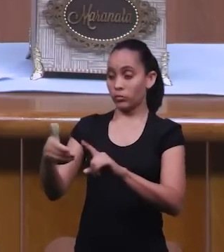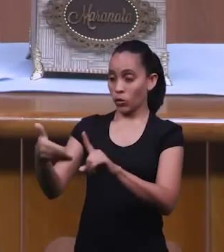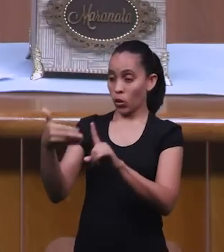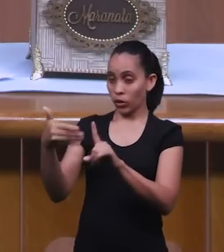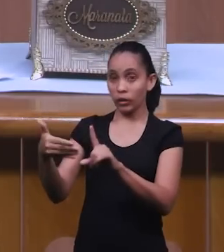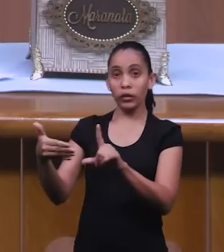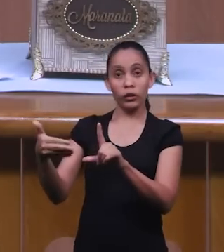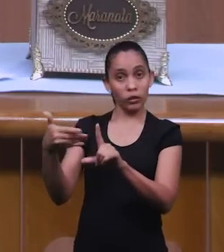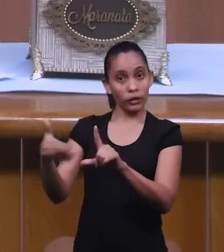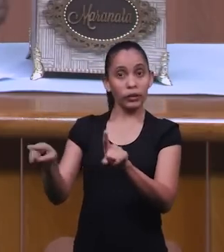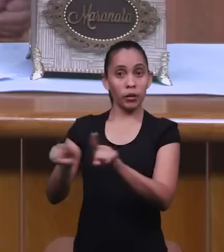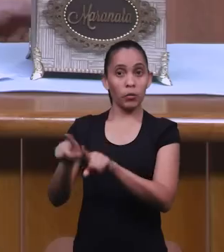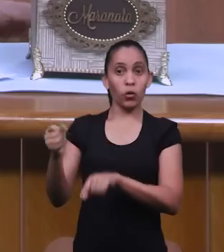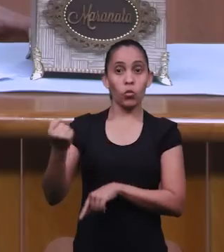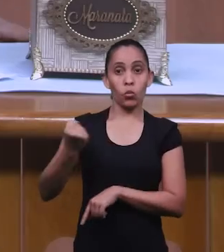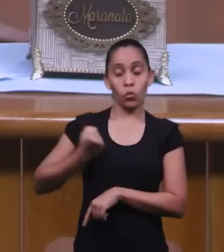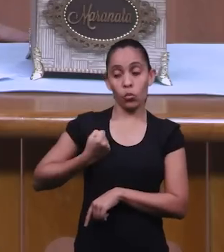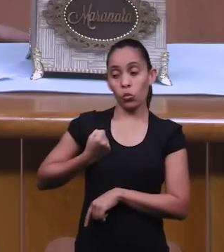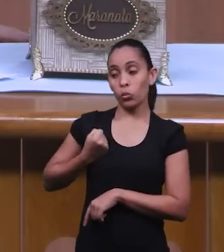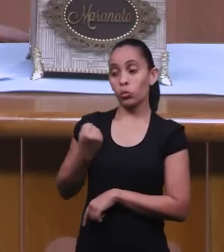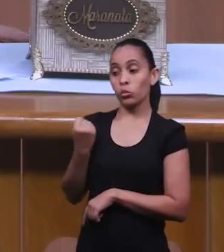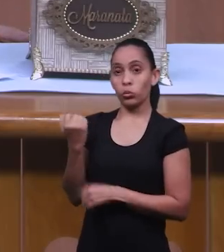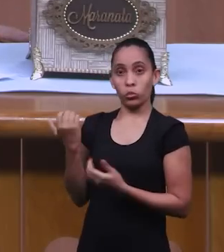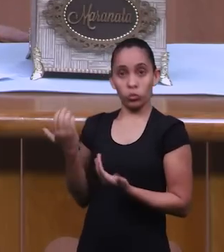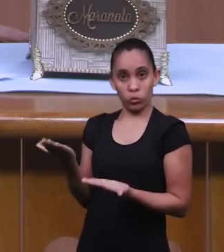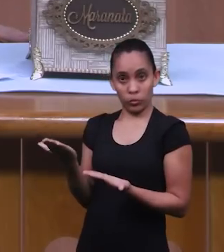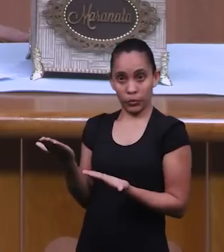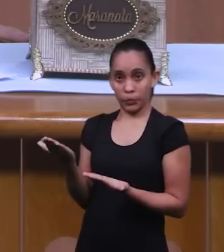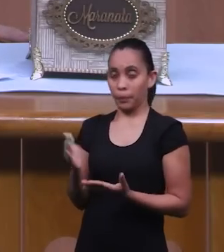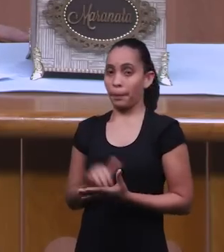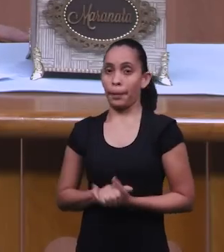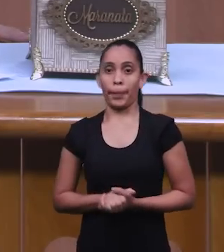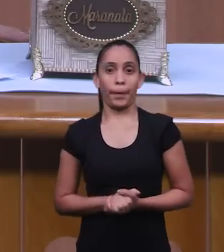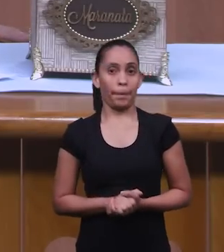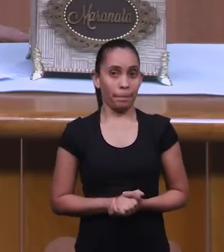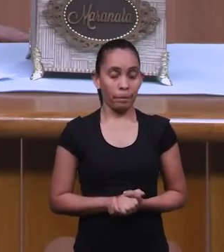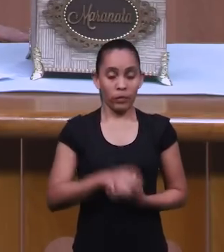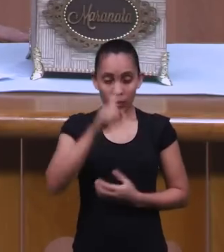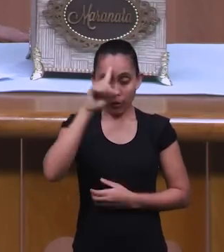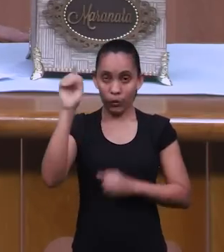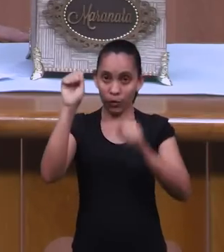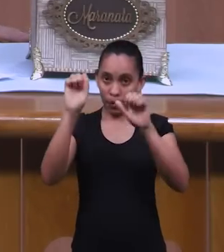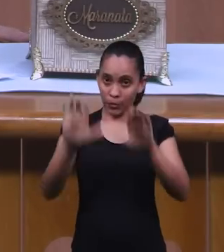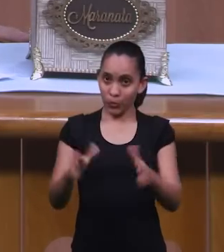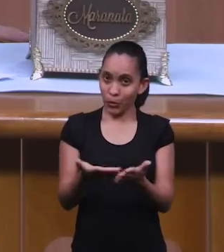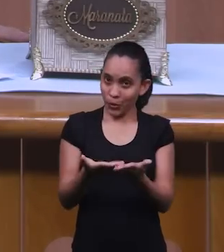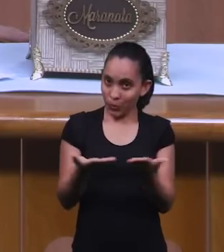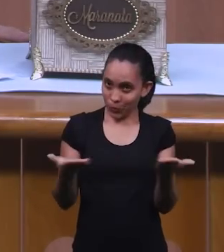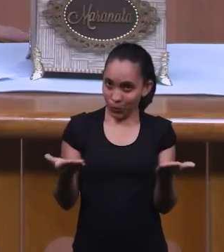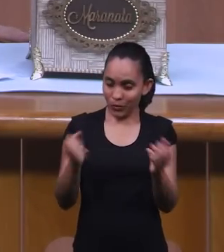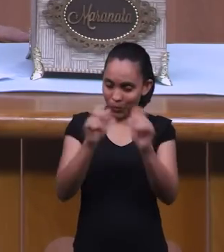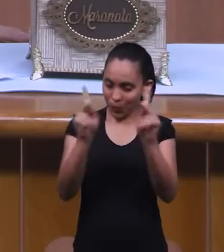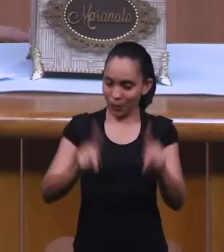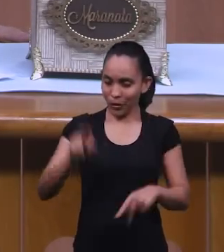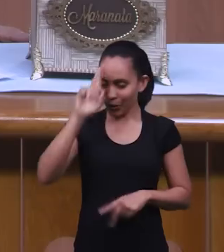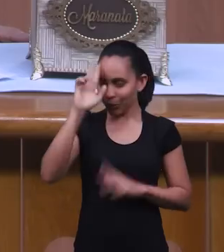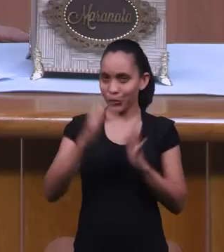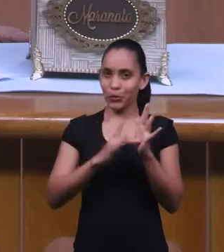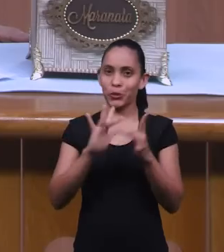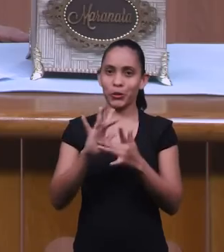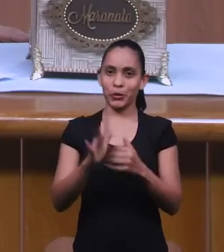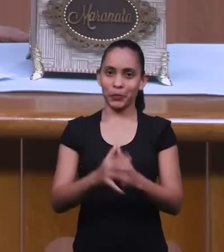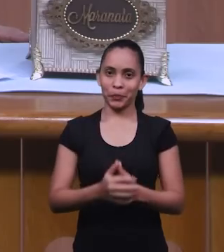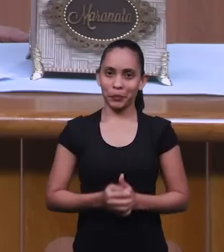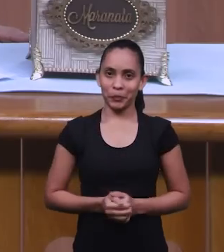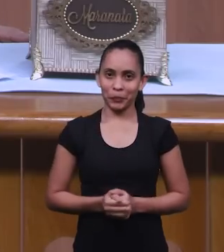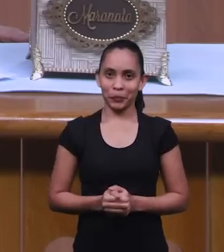Code que está na tela agora e o 0800 707 3076. Que Deus nos abençoe a todos. A paz